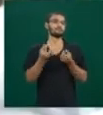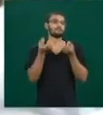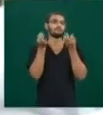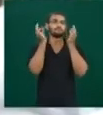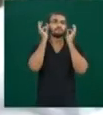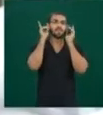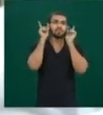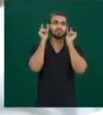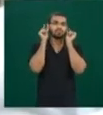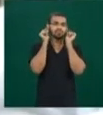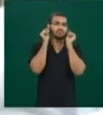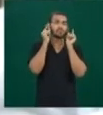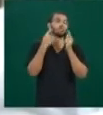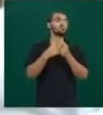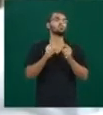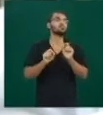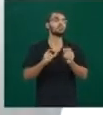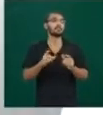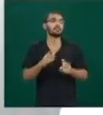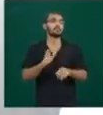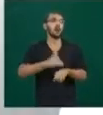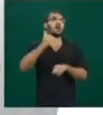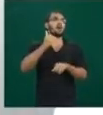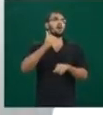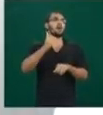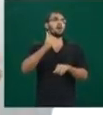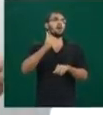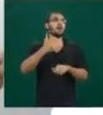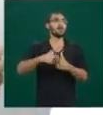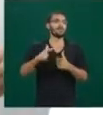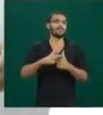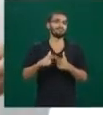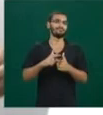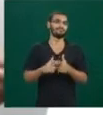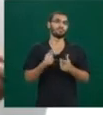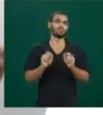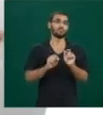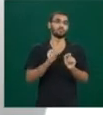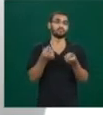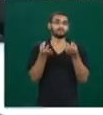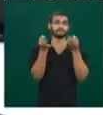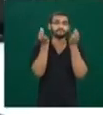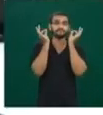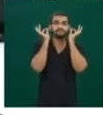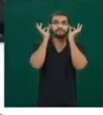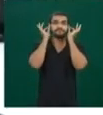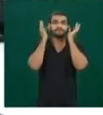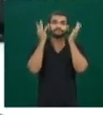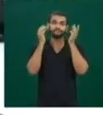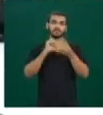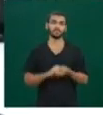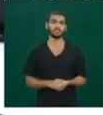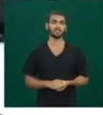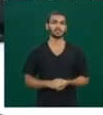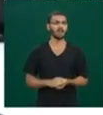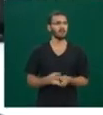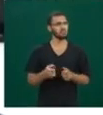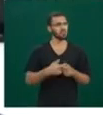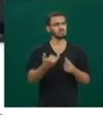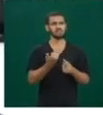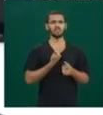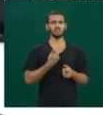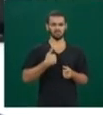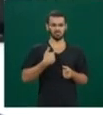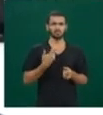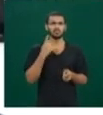que potencializou o problema dela? O que sempre esteve por perto, bem perto. A médica falou que eu era surda. Então, tipo